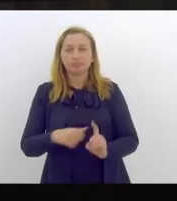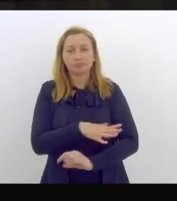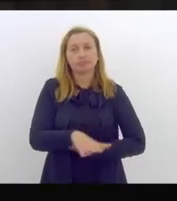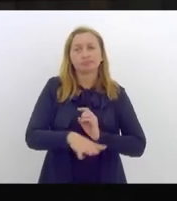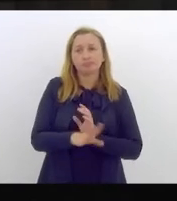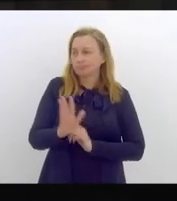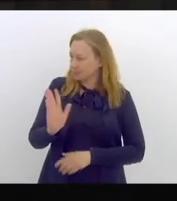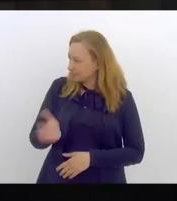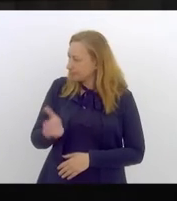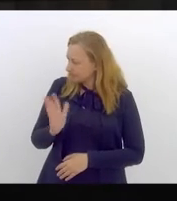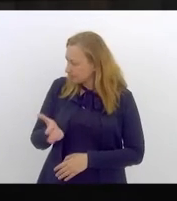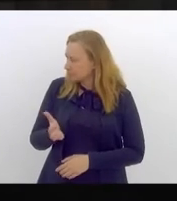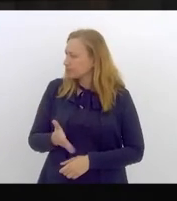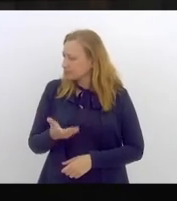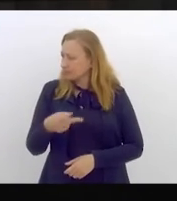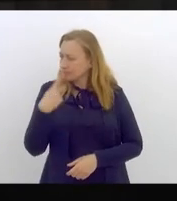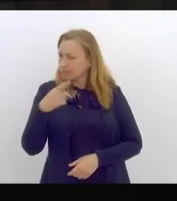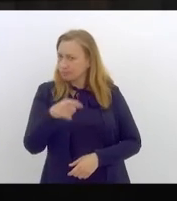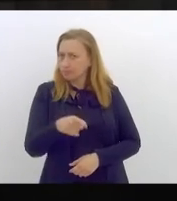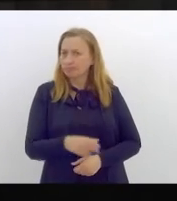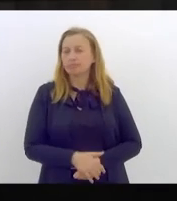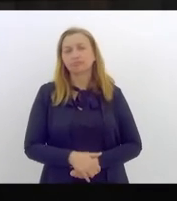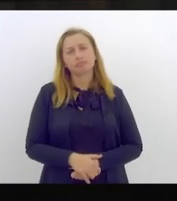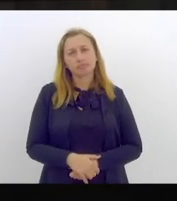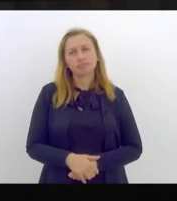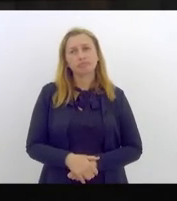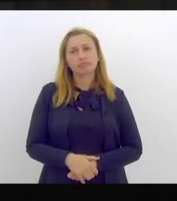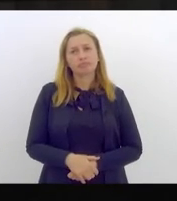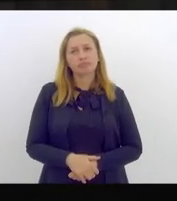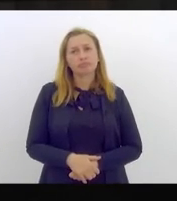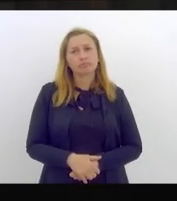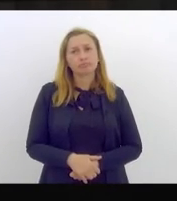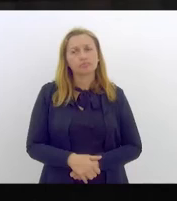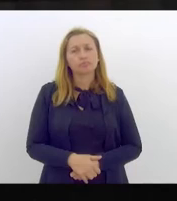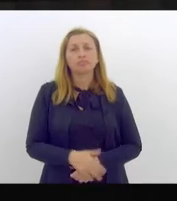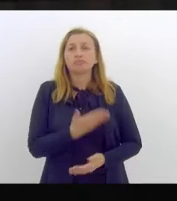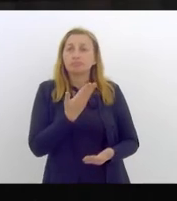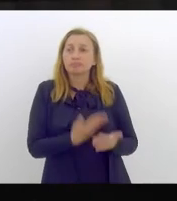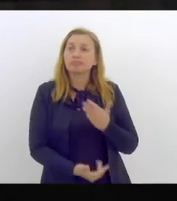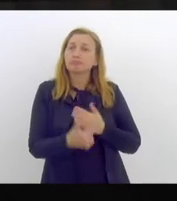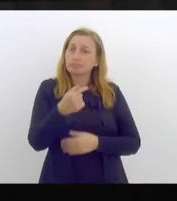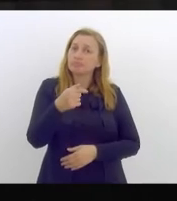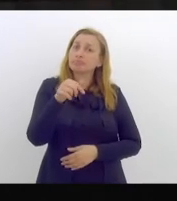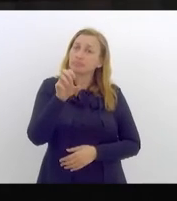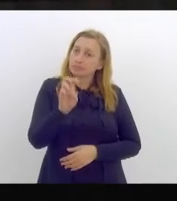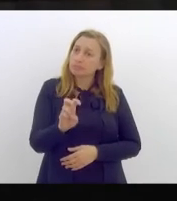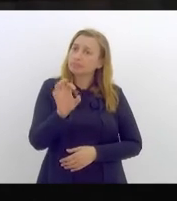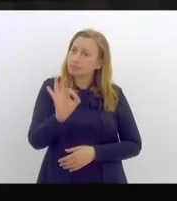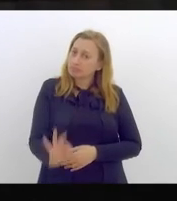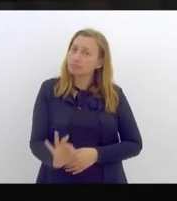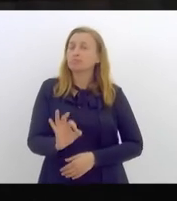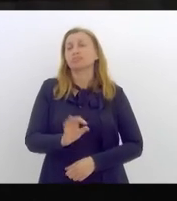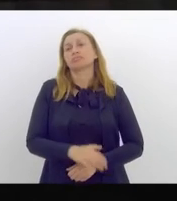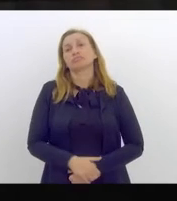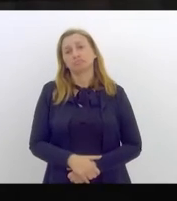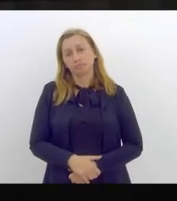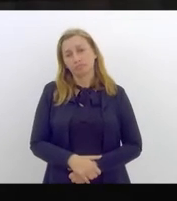foi identificado aqui. Aliás, na área da assistência social, a queda é de 75%.